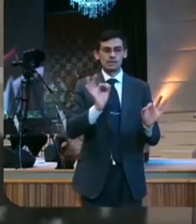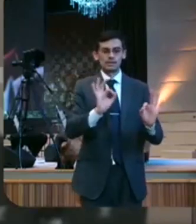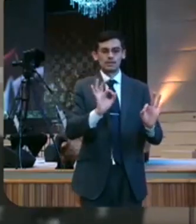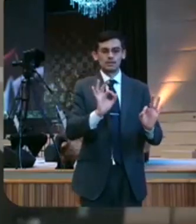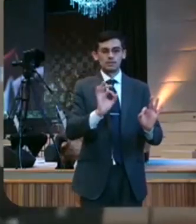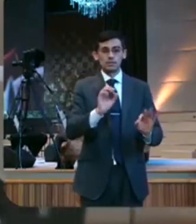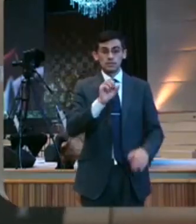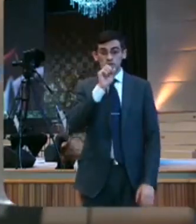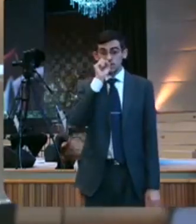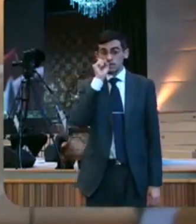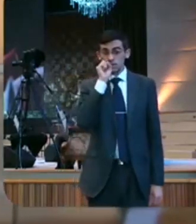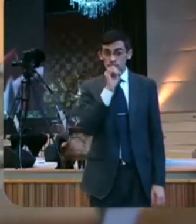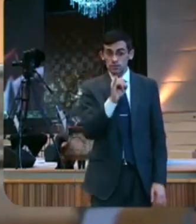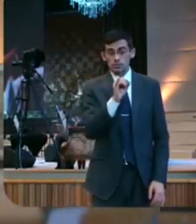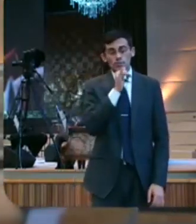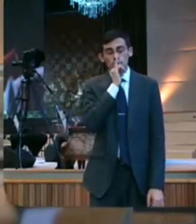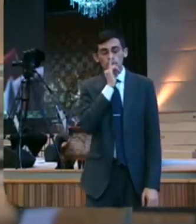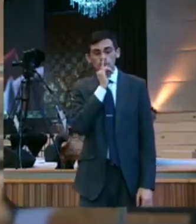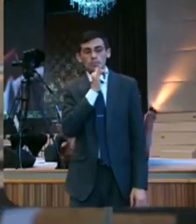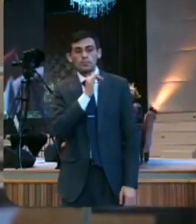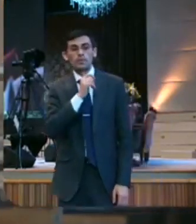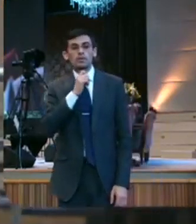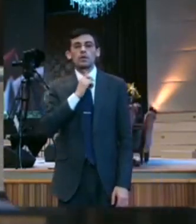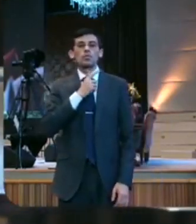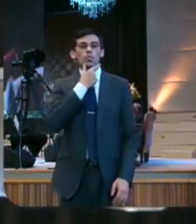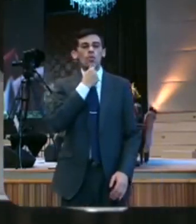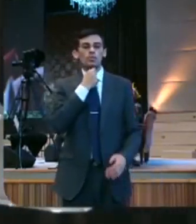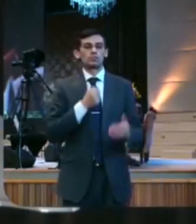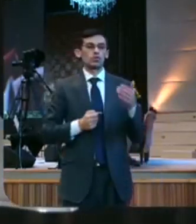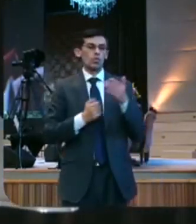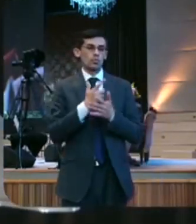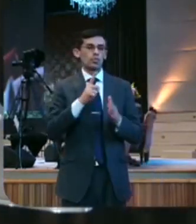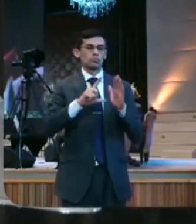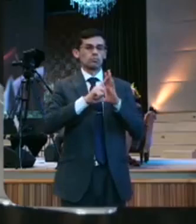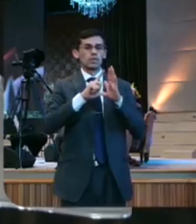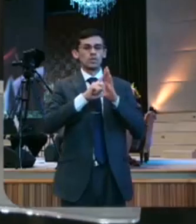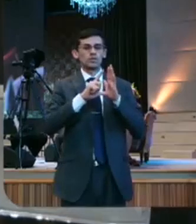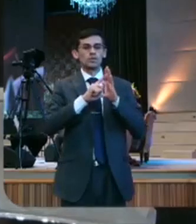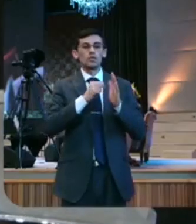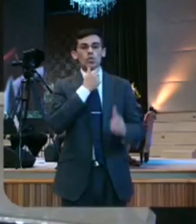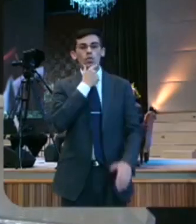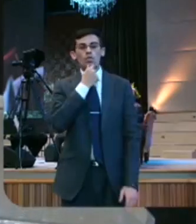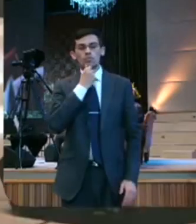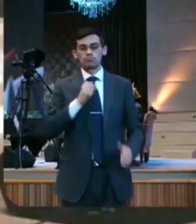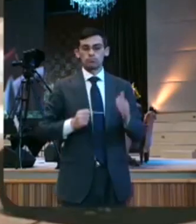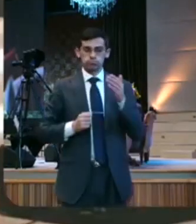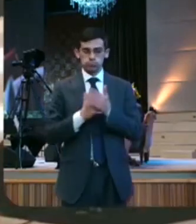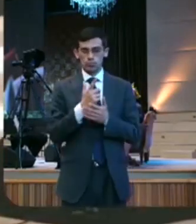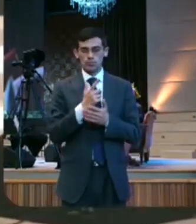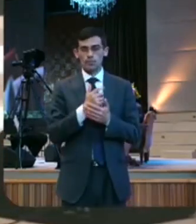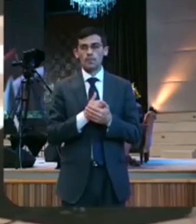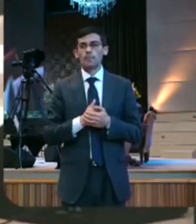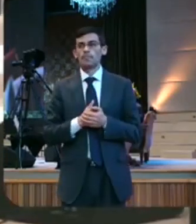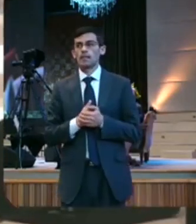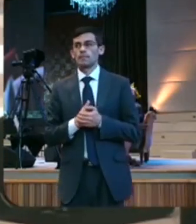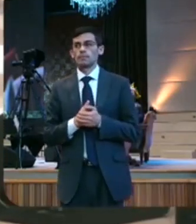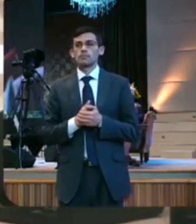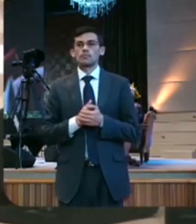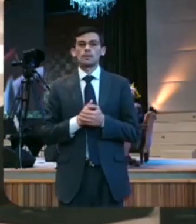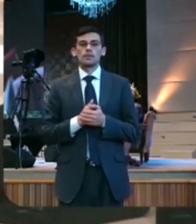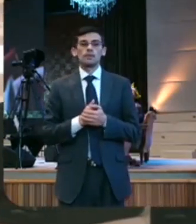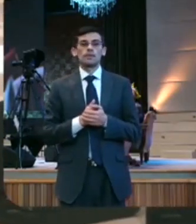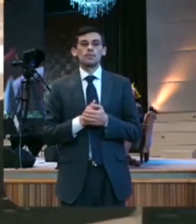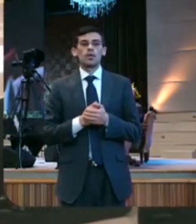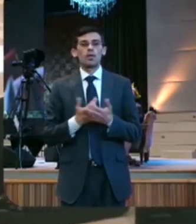Tinha um senhor que arrendou uma loja, e esse senhor arrendou a loja para uma pessoa